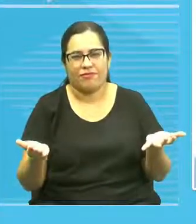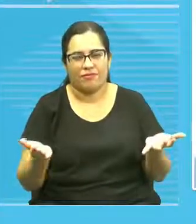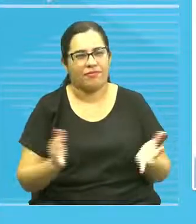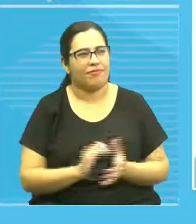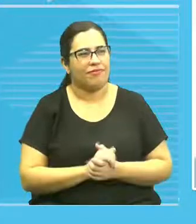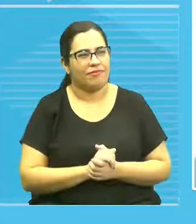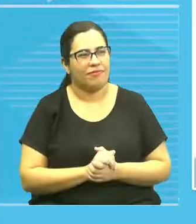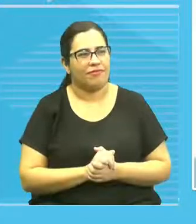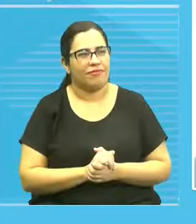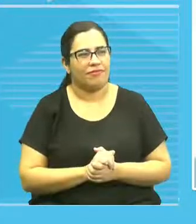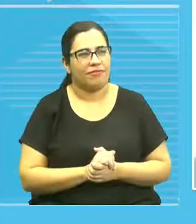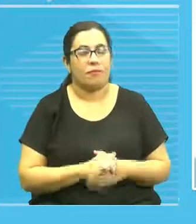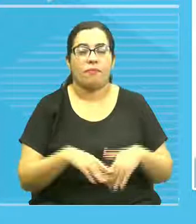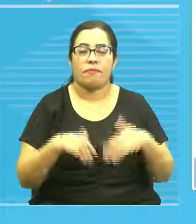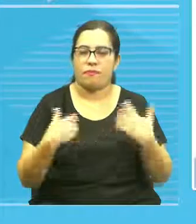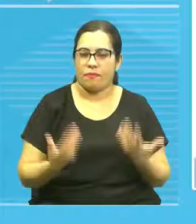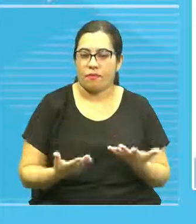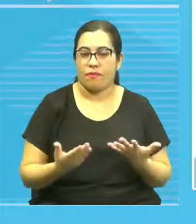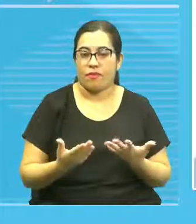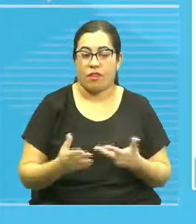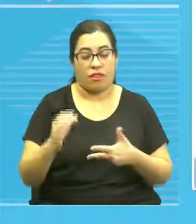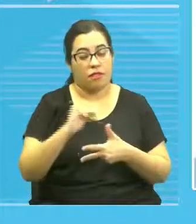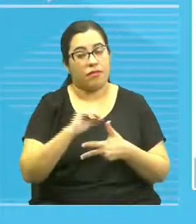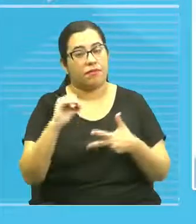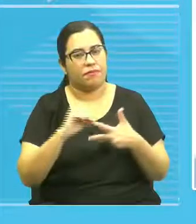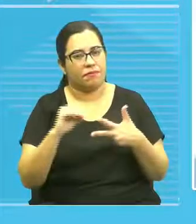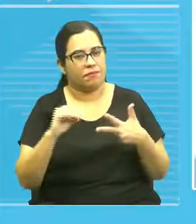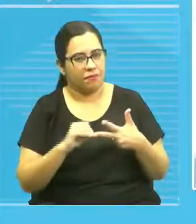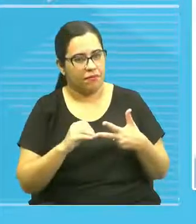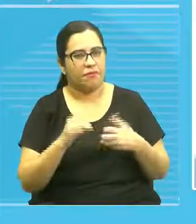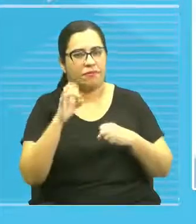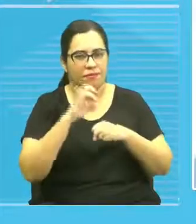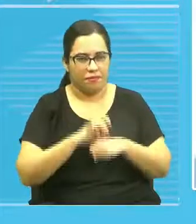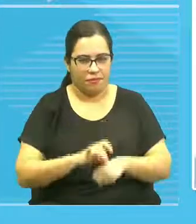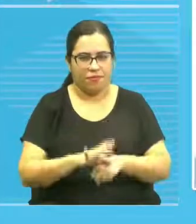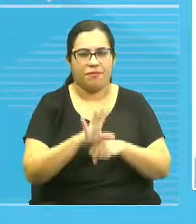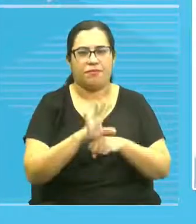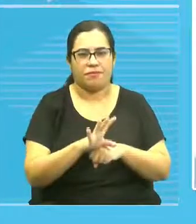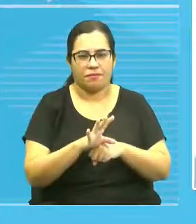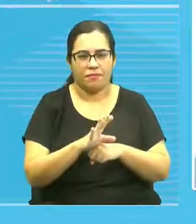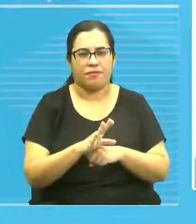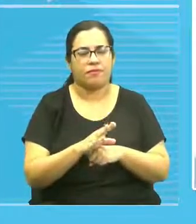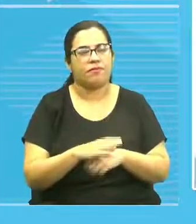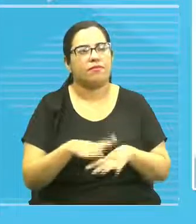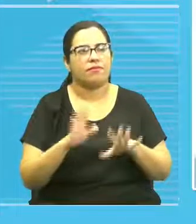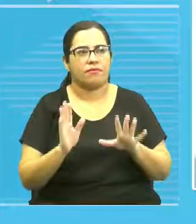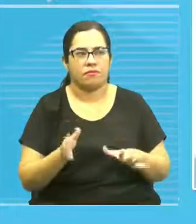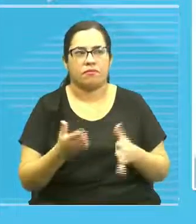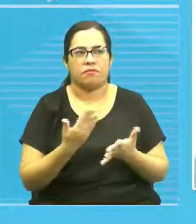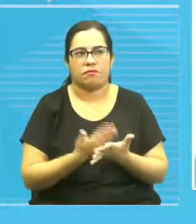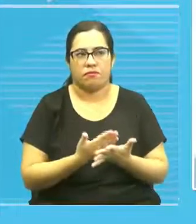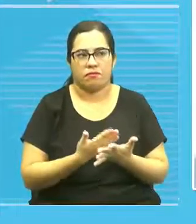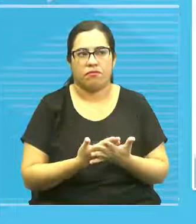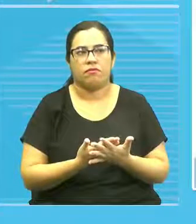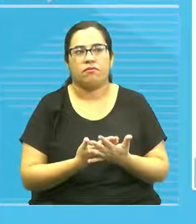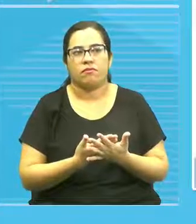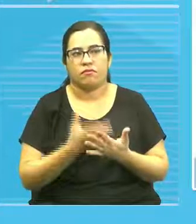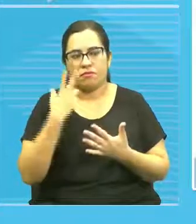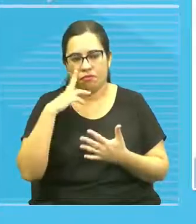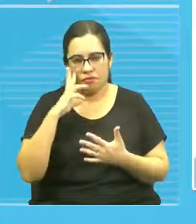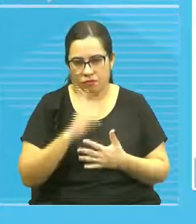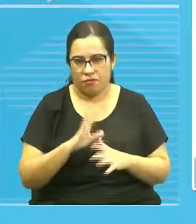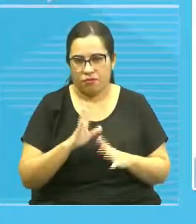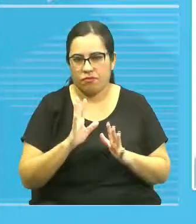Ó, no Enem, veja bem. A dica que eu vou dar, a Adriana estava na última aula. Ela